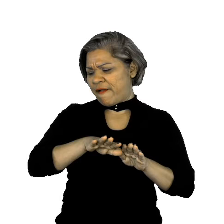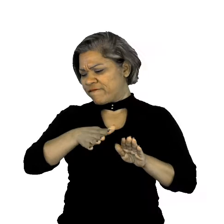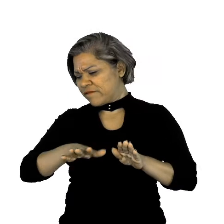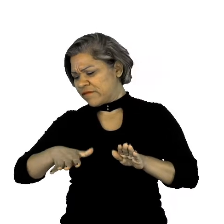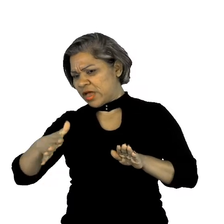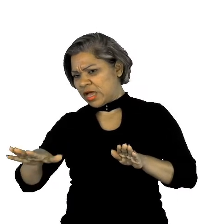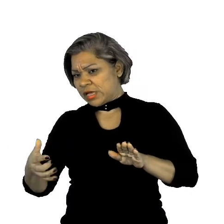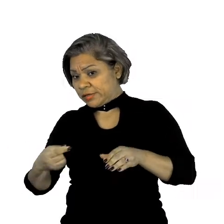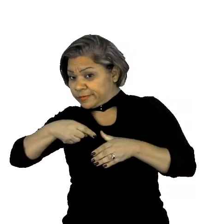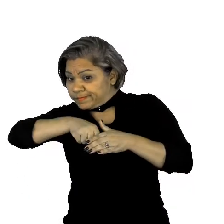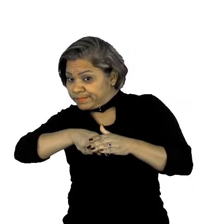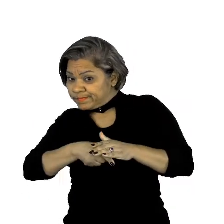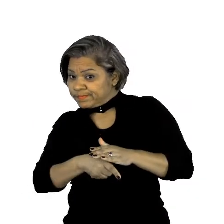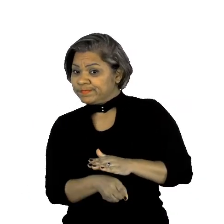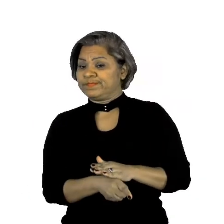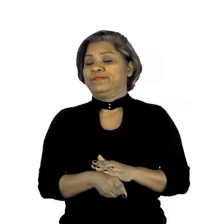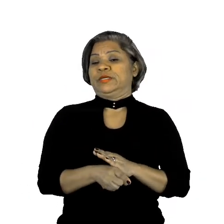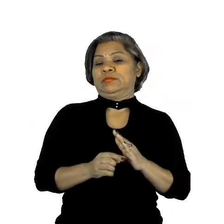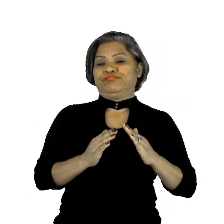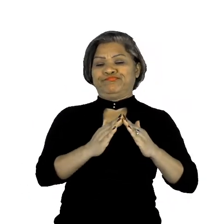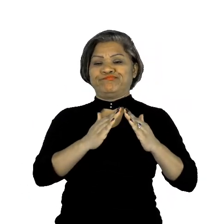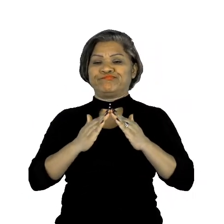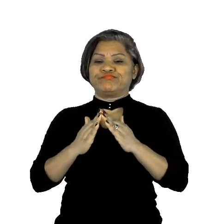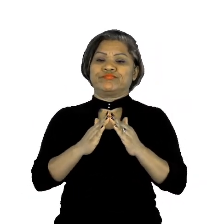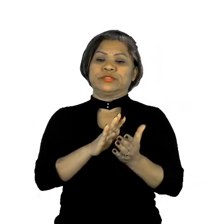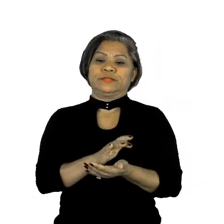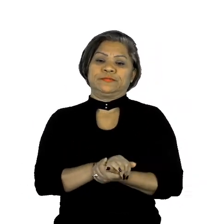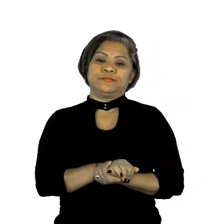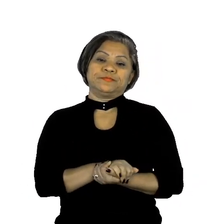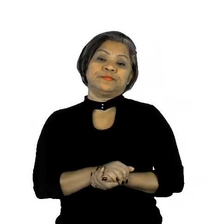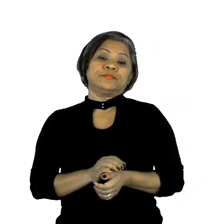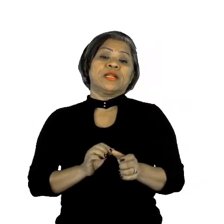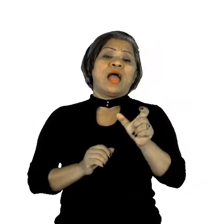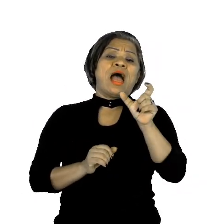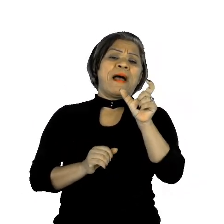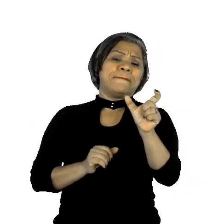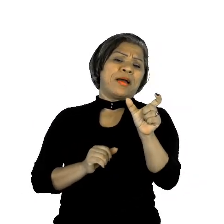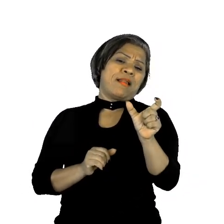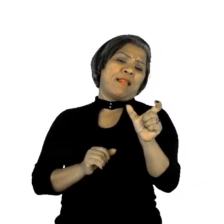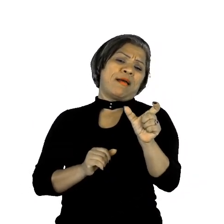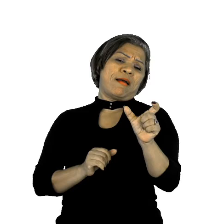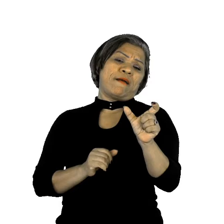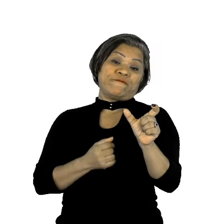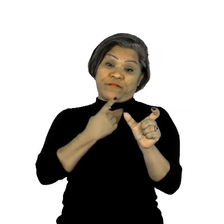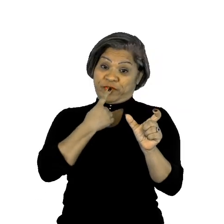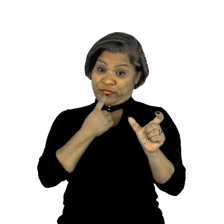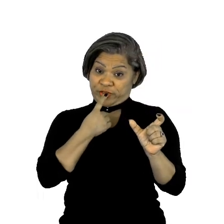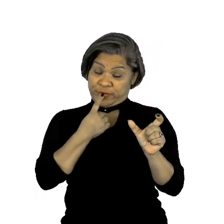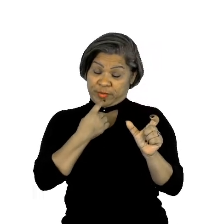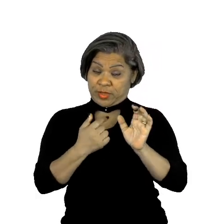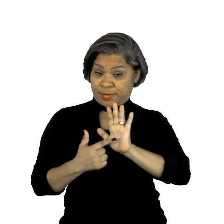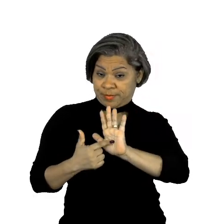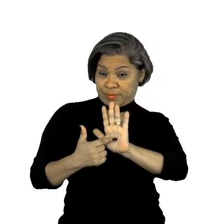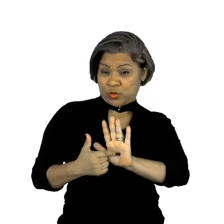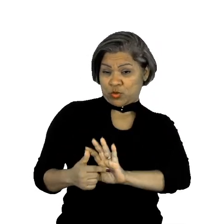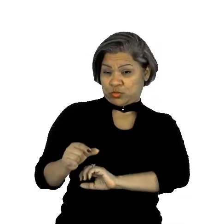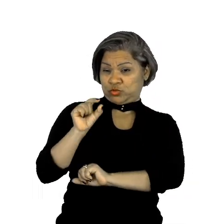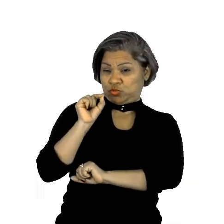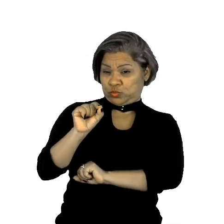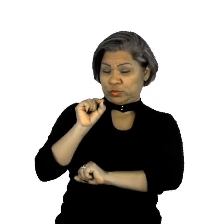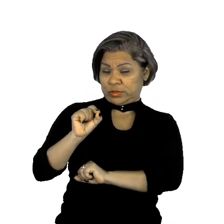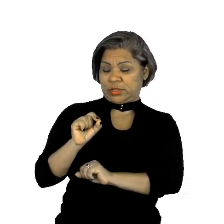imóveis. As palavras em destaque indicam uma